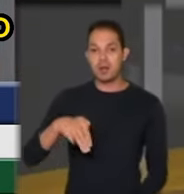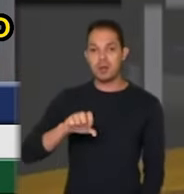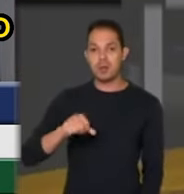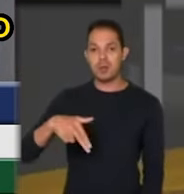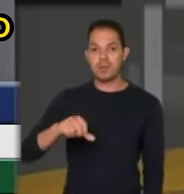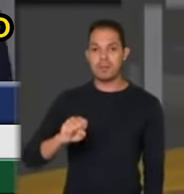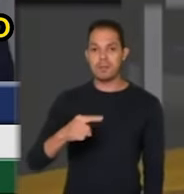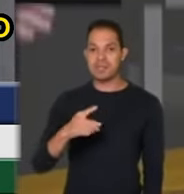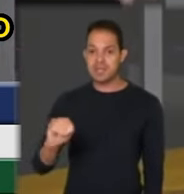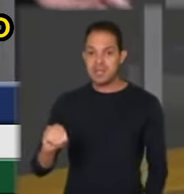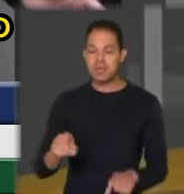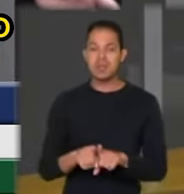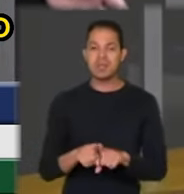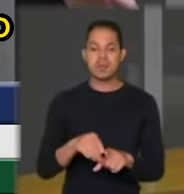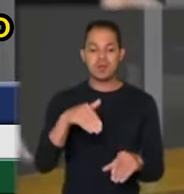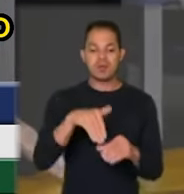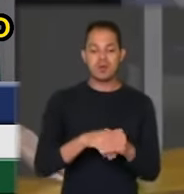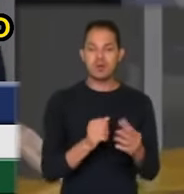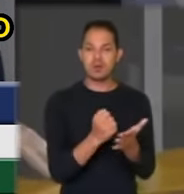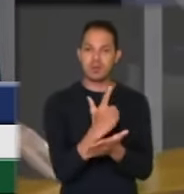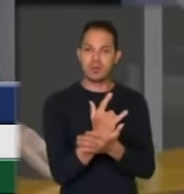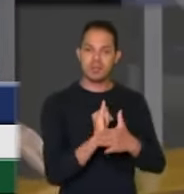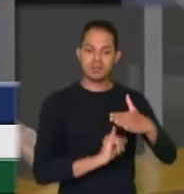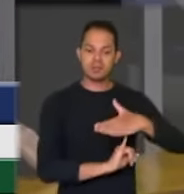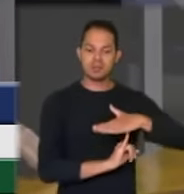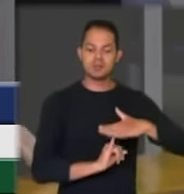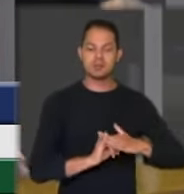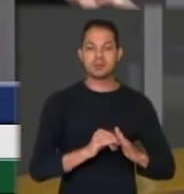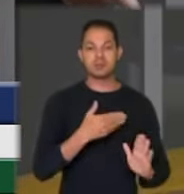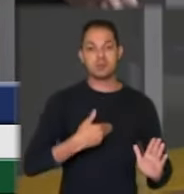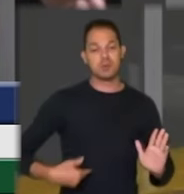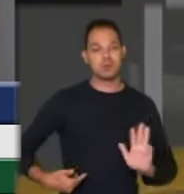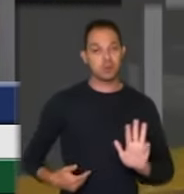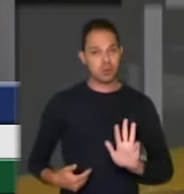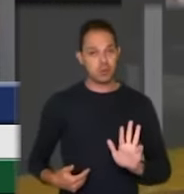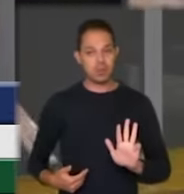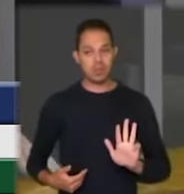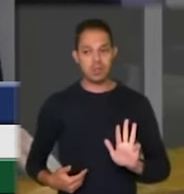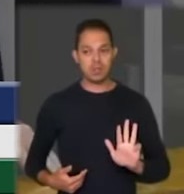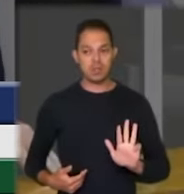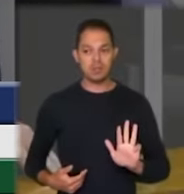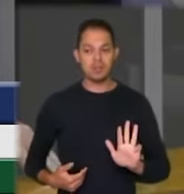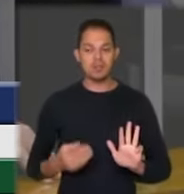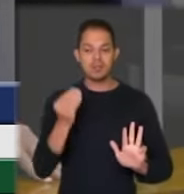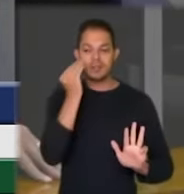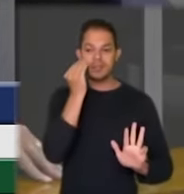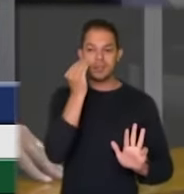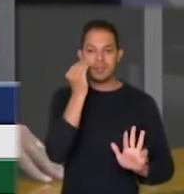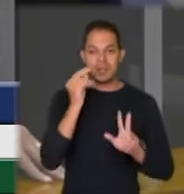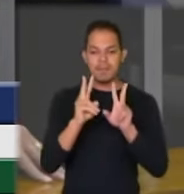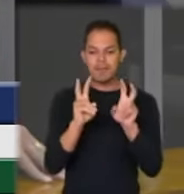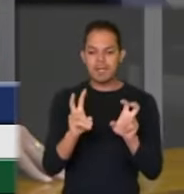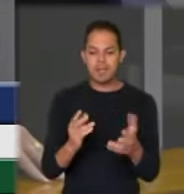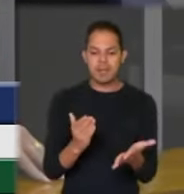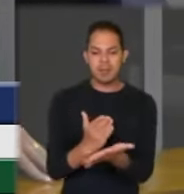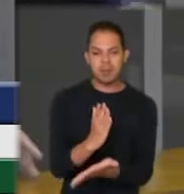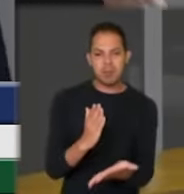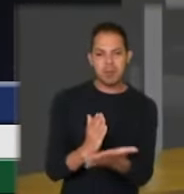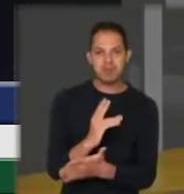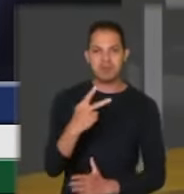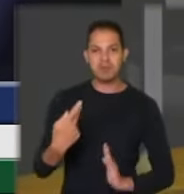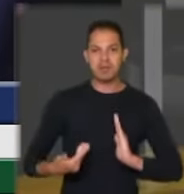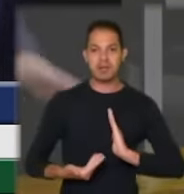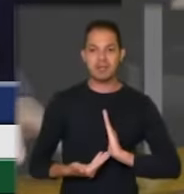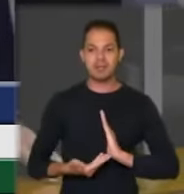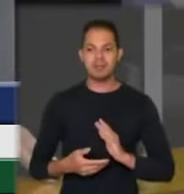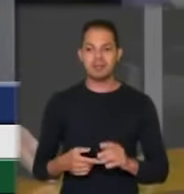foi institucionalizada pelo governo Lula para conseguir aprovar as matérias aqui na Câmara. Depois